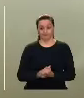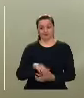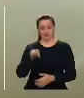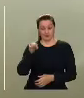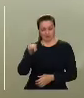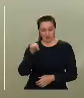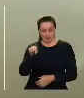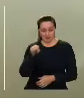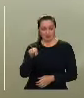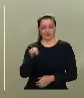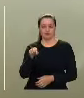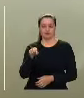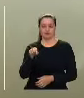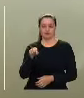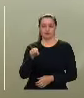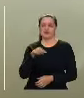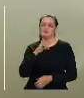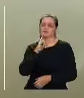eles, tentando-o,